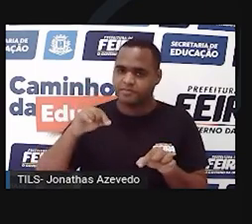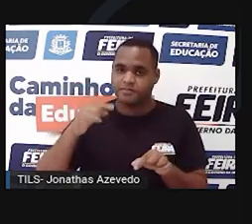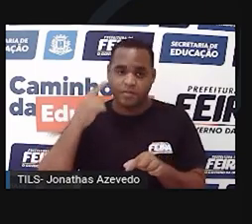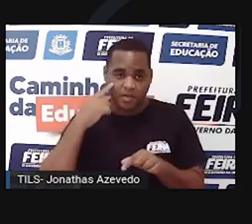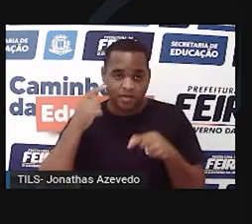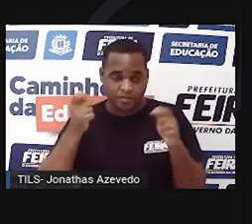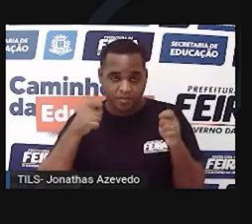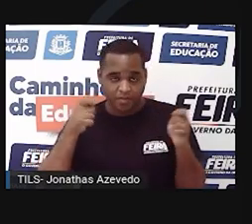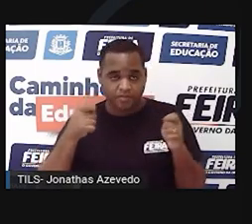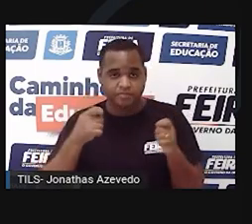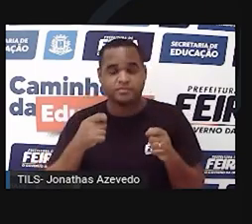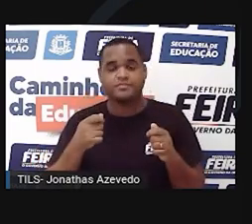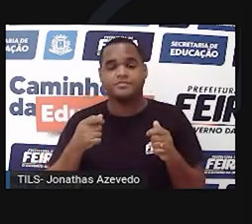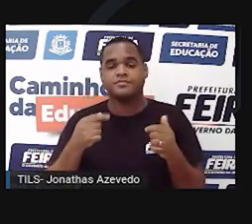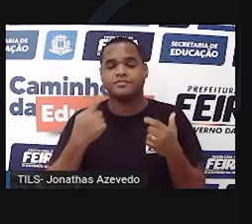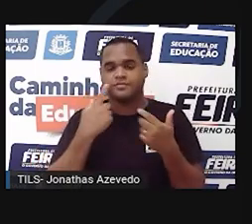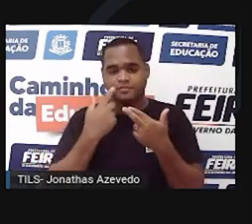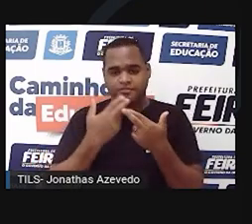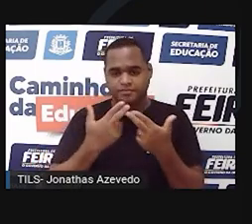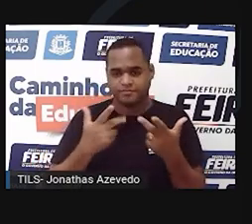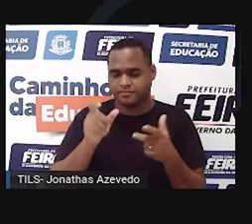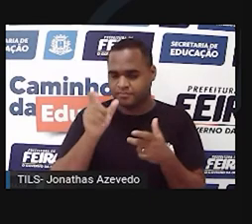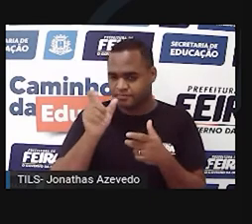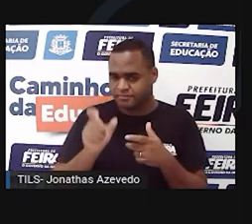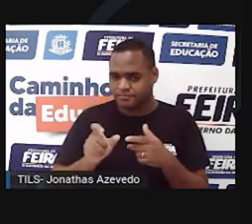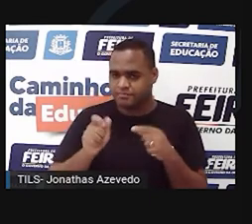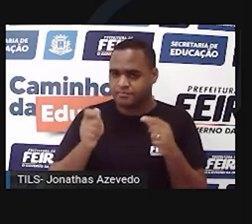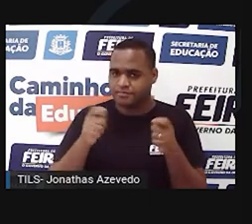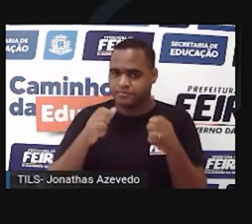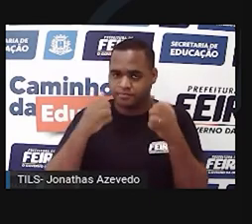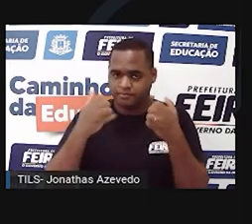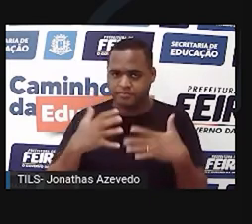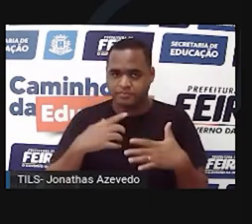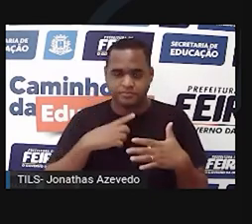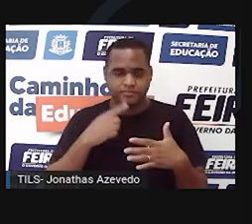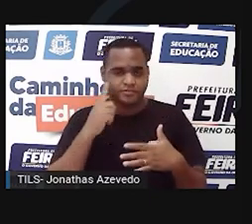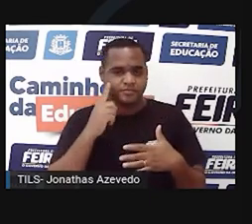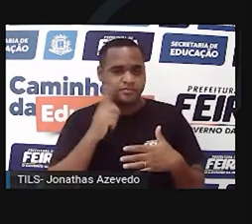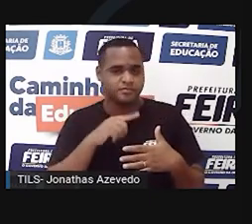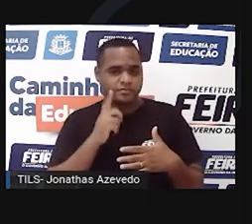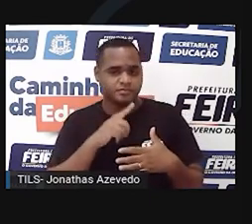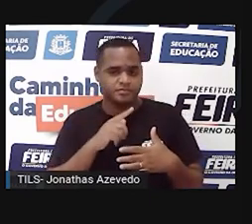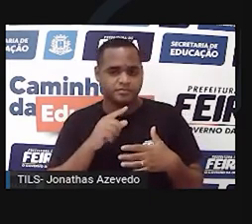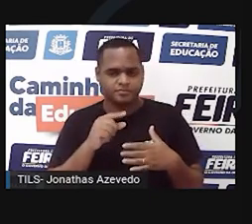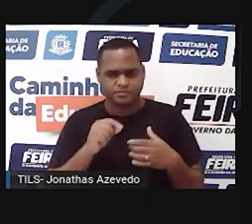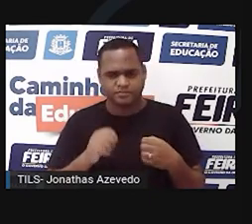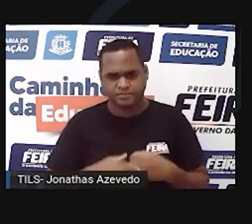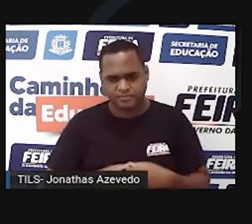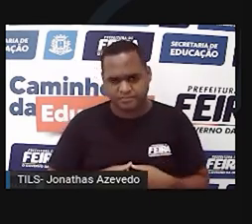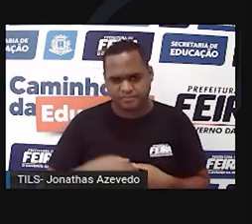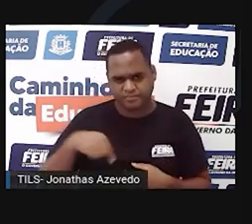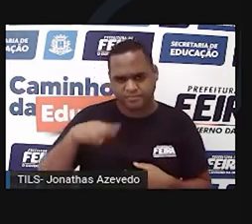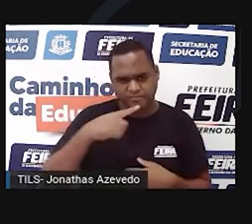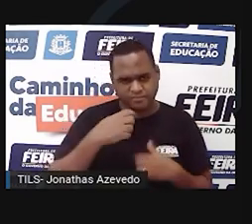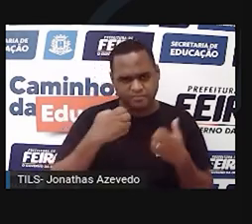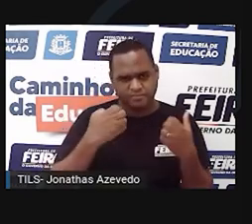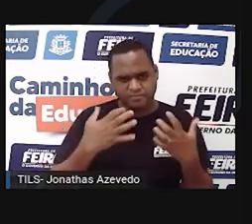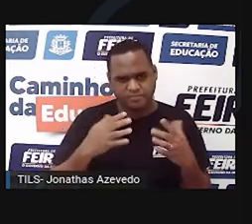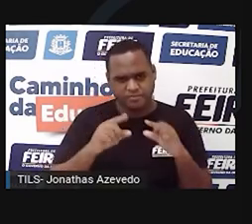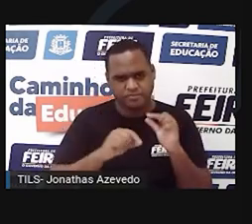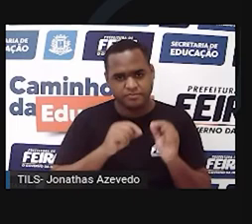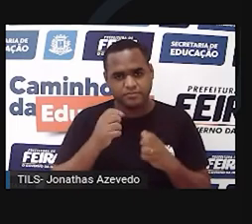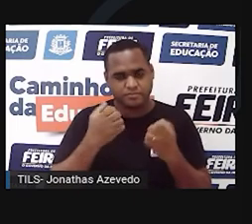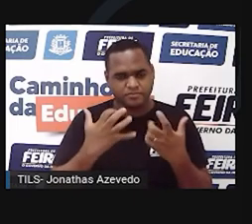E para impedir que a minha medida seja diferente da sua, nós utilizamos as